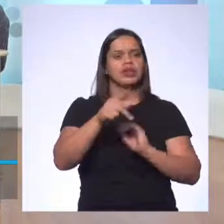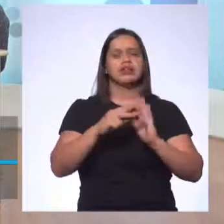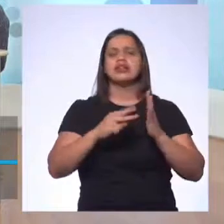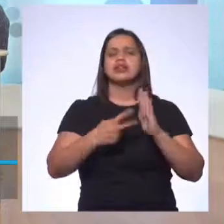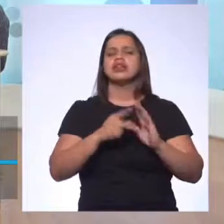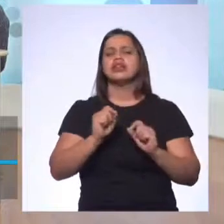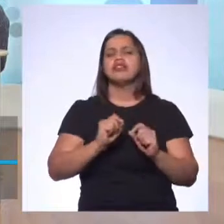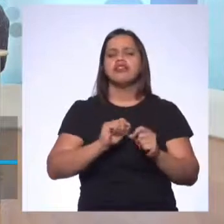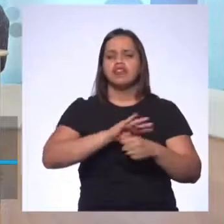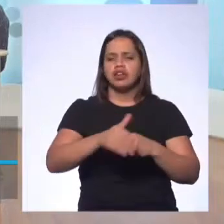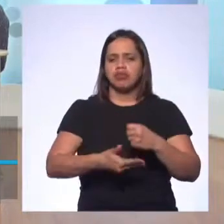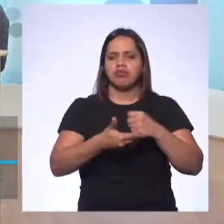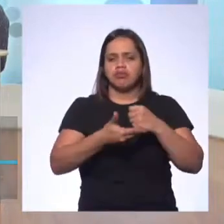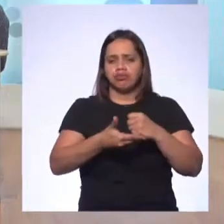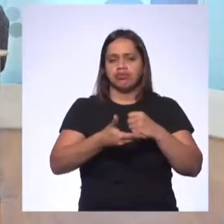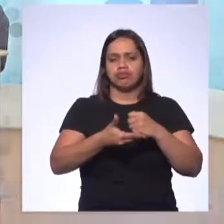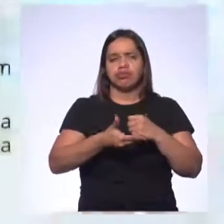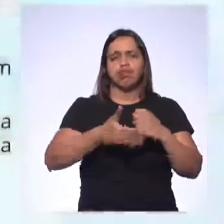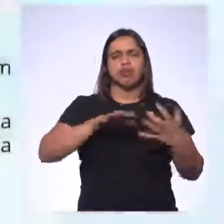ó, a gente tem aí